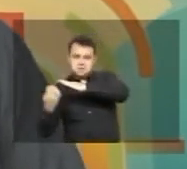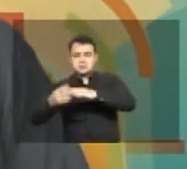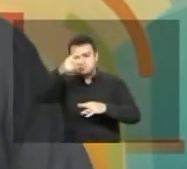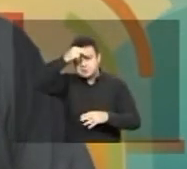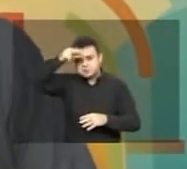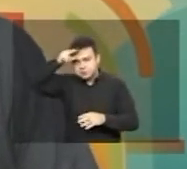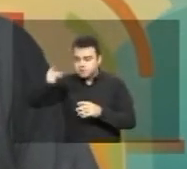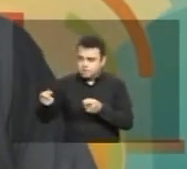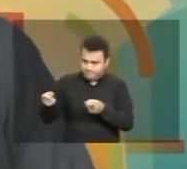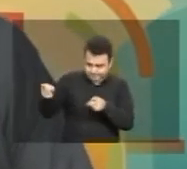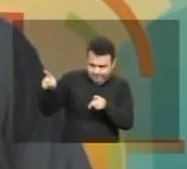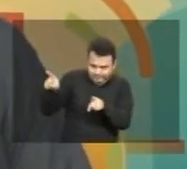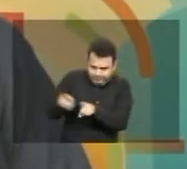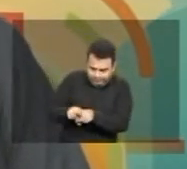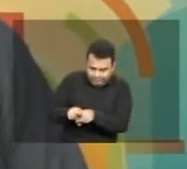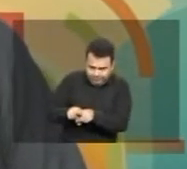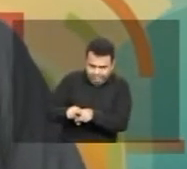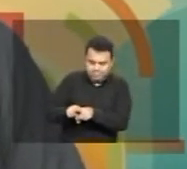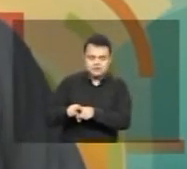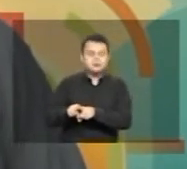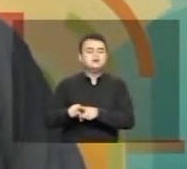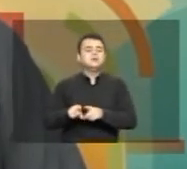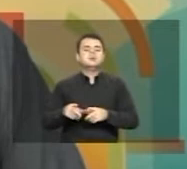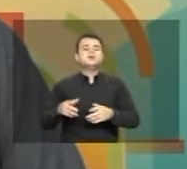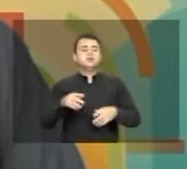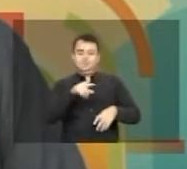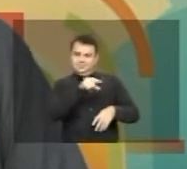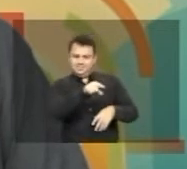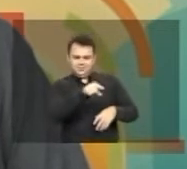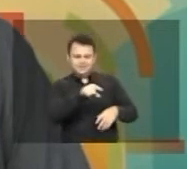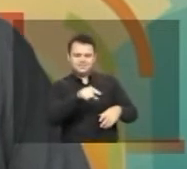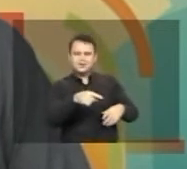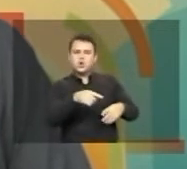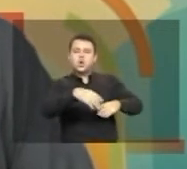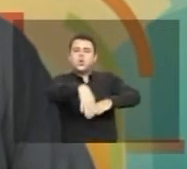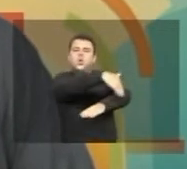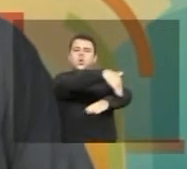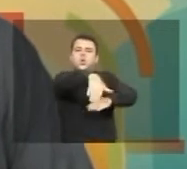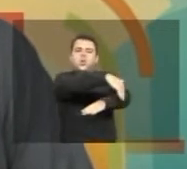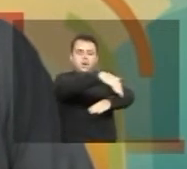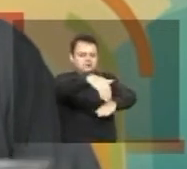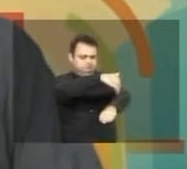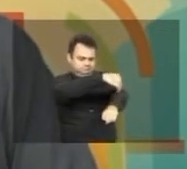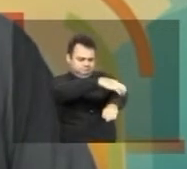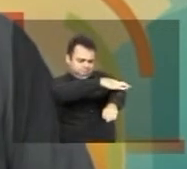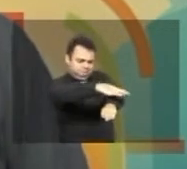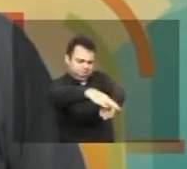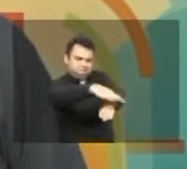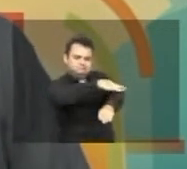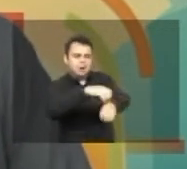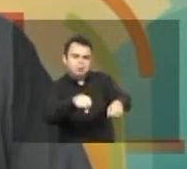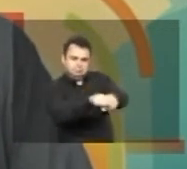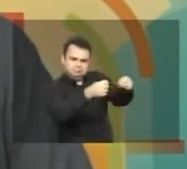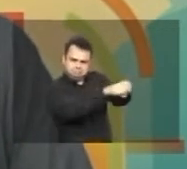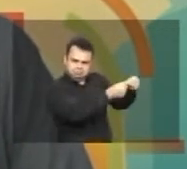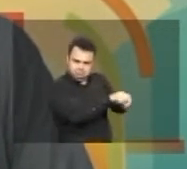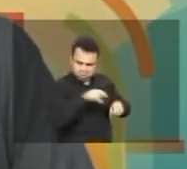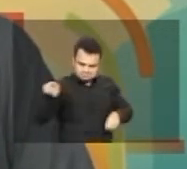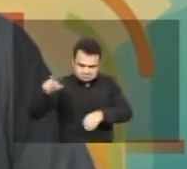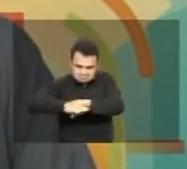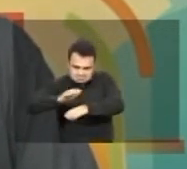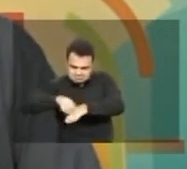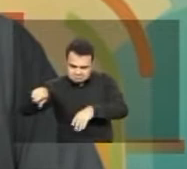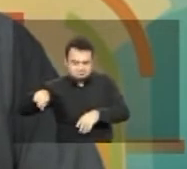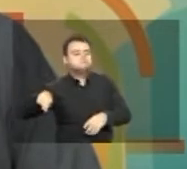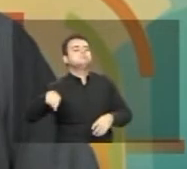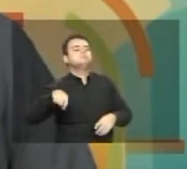reparação de danos causados às calçadas e vias públicas pelas empresas concessionárias permissionárias e demais prestadoras de